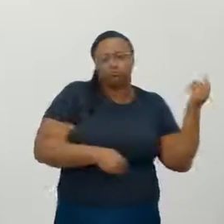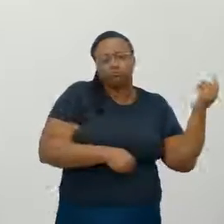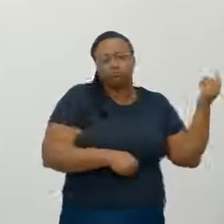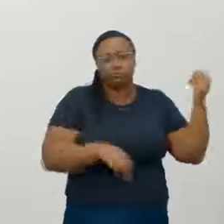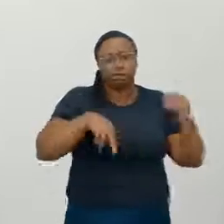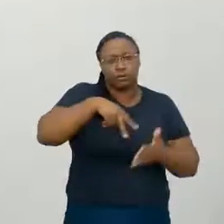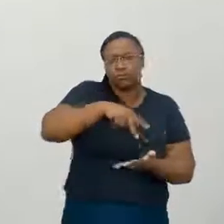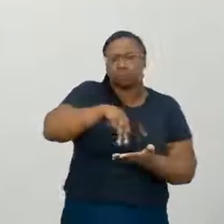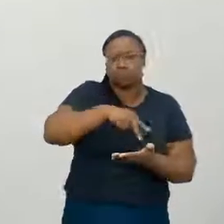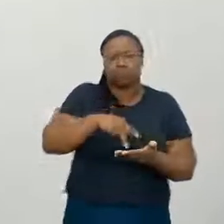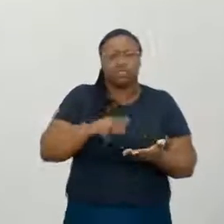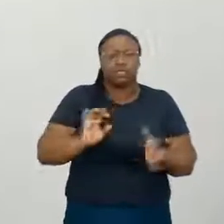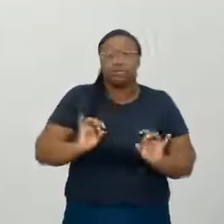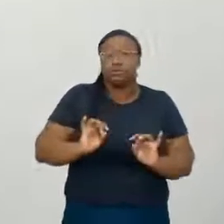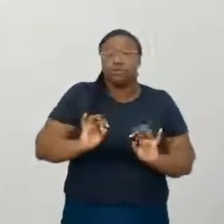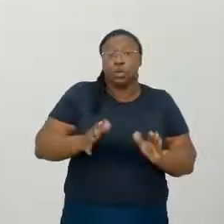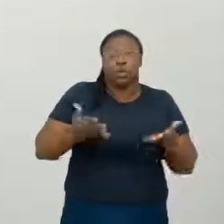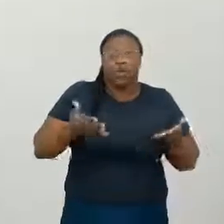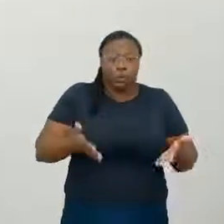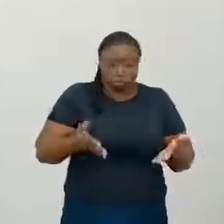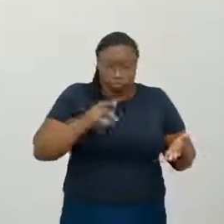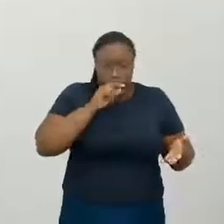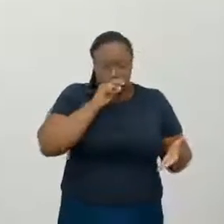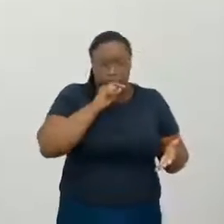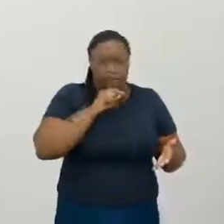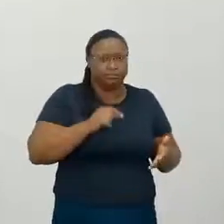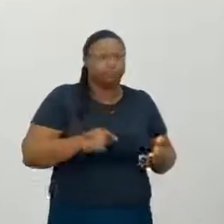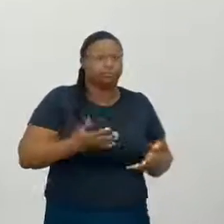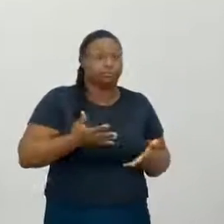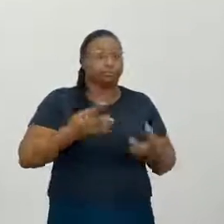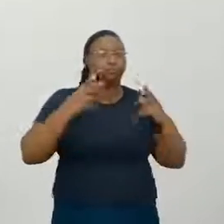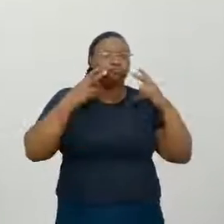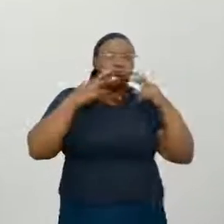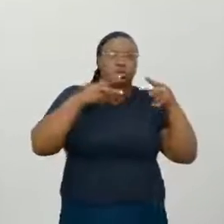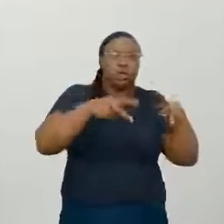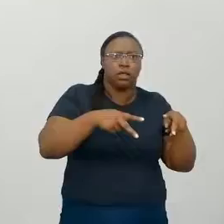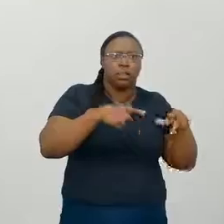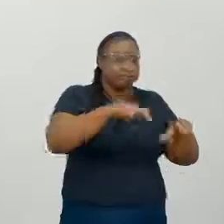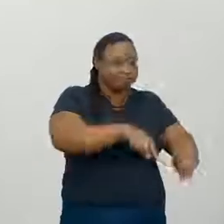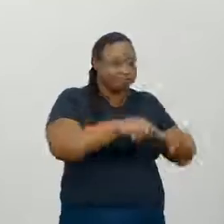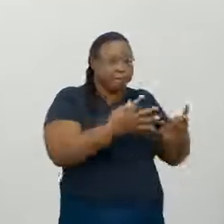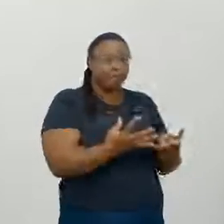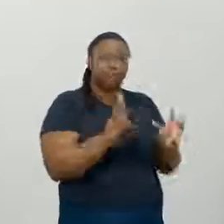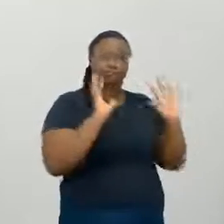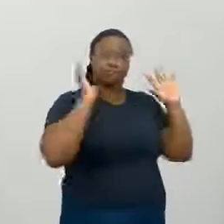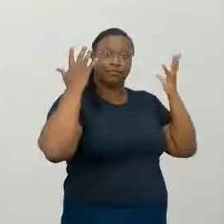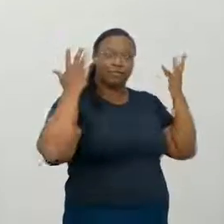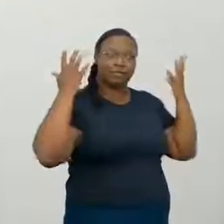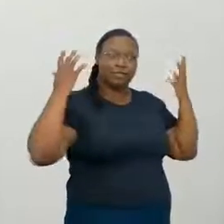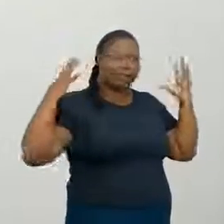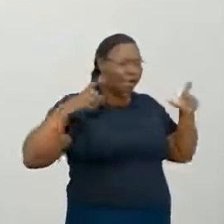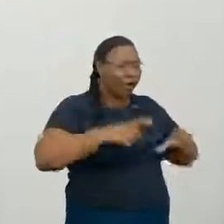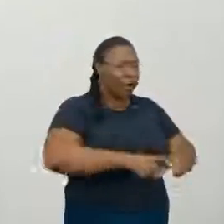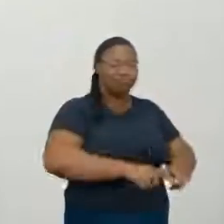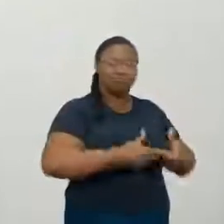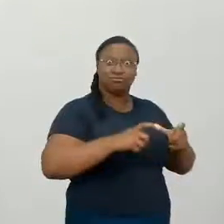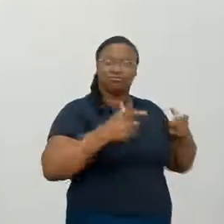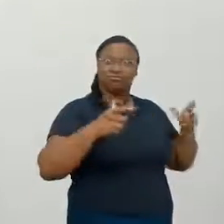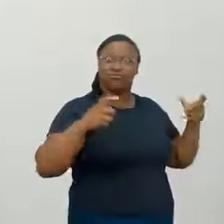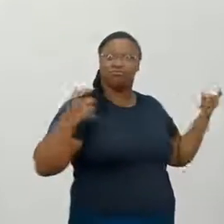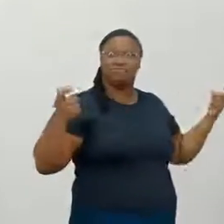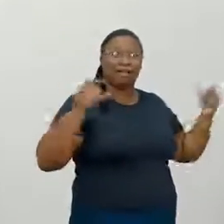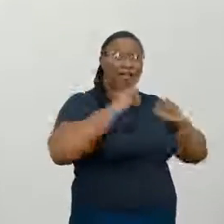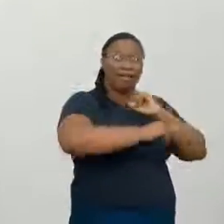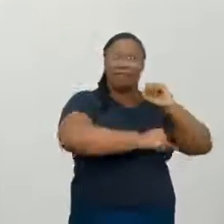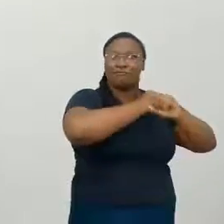pessoal da região. E hoje você olha para a festa de Barretos, né, aquele mega evento, né, de proporção internacional, né,